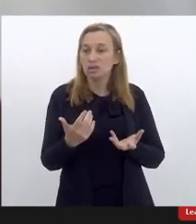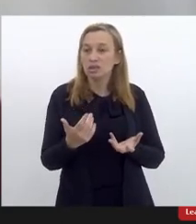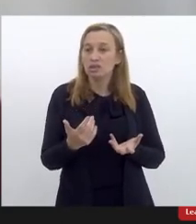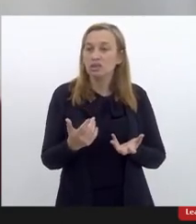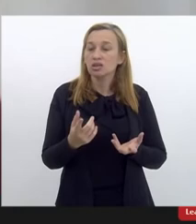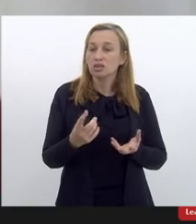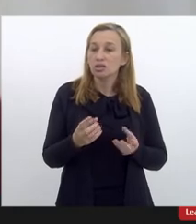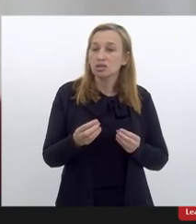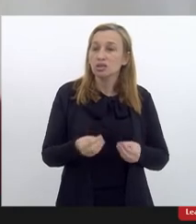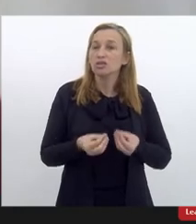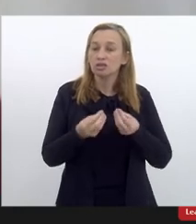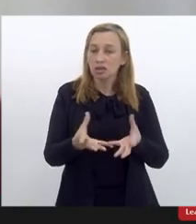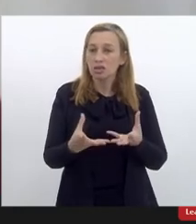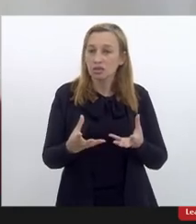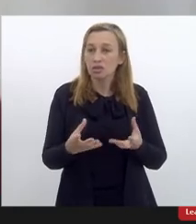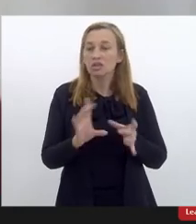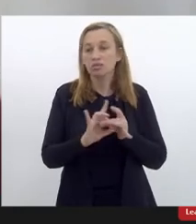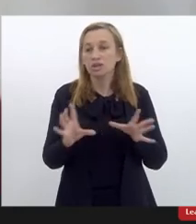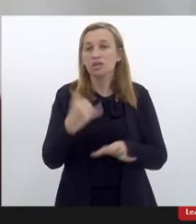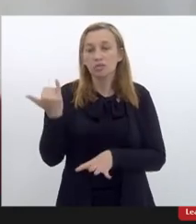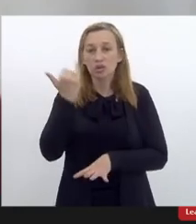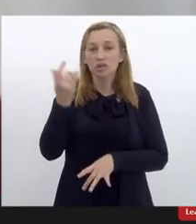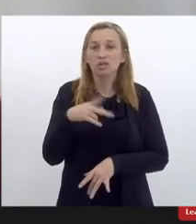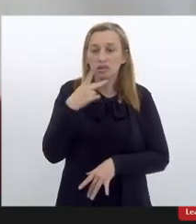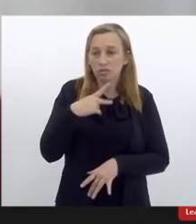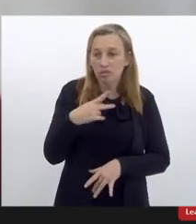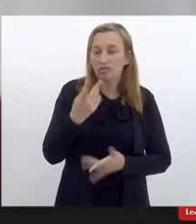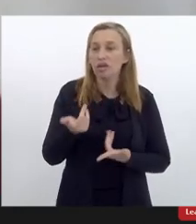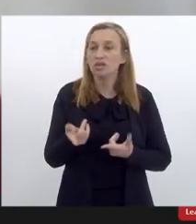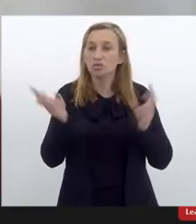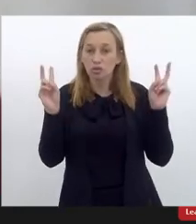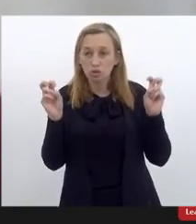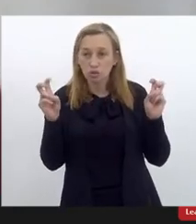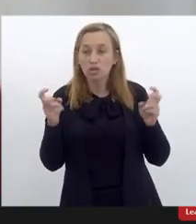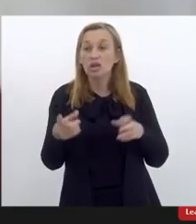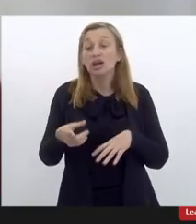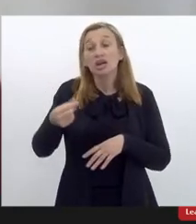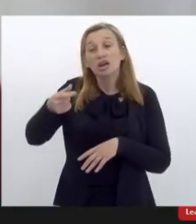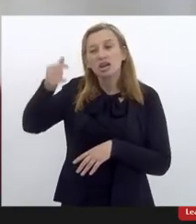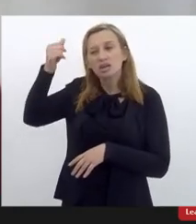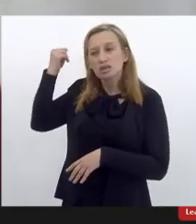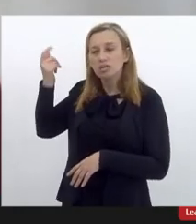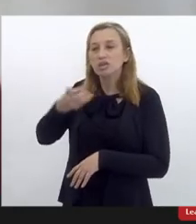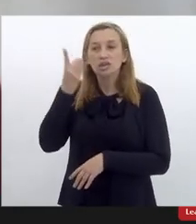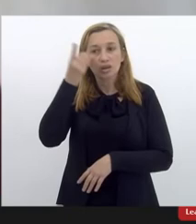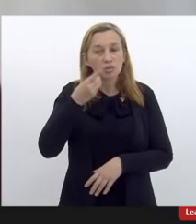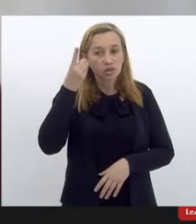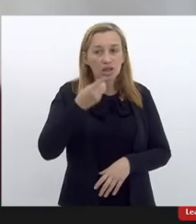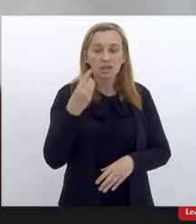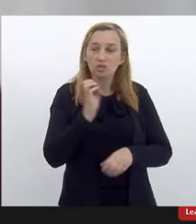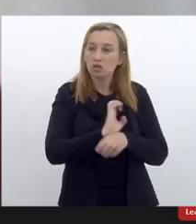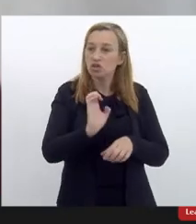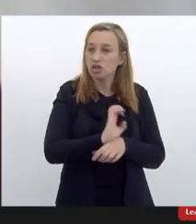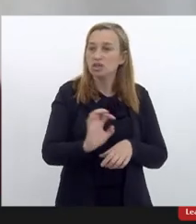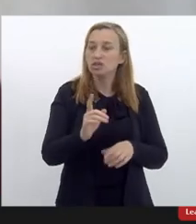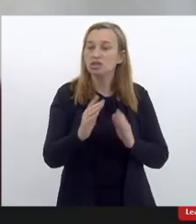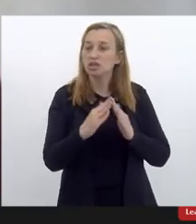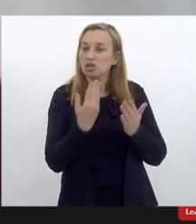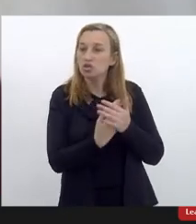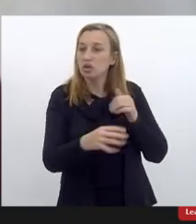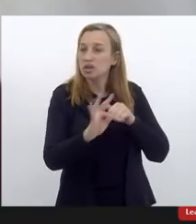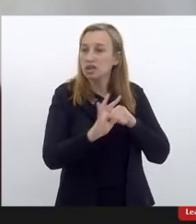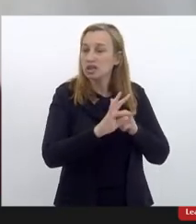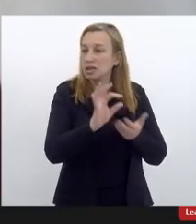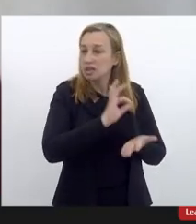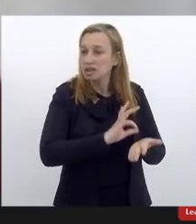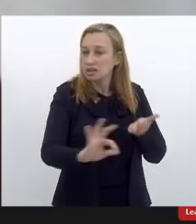gente deu essa autonomia, muito importante também falar sobre isso. Antigamente, deputado, os estágios da FAETEC tinham que ser